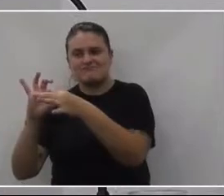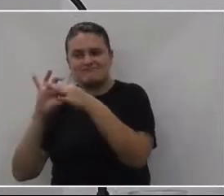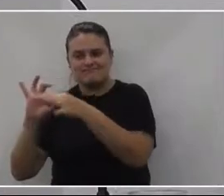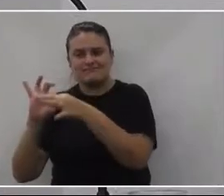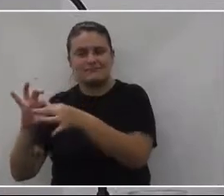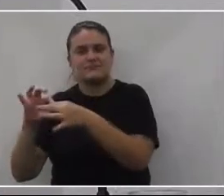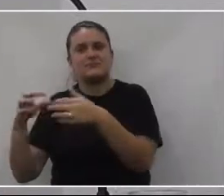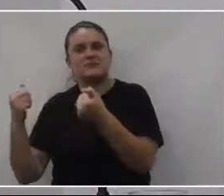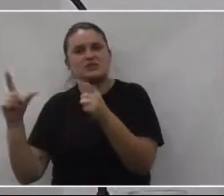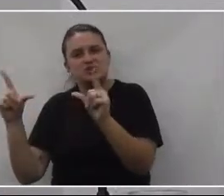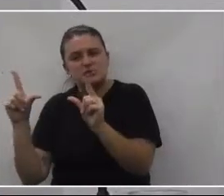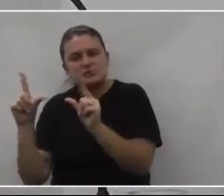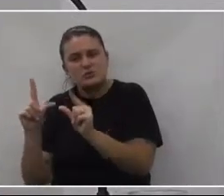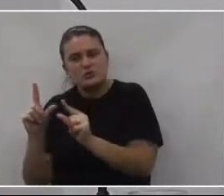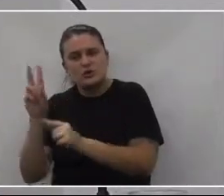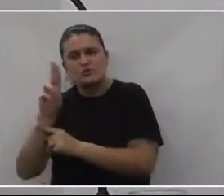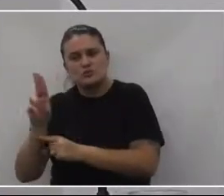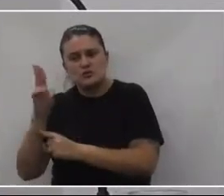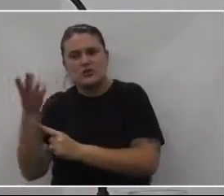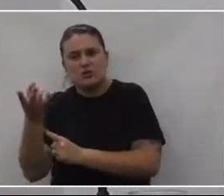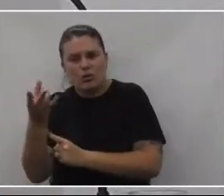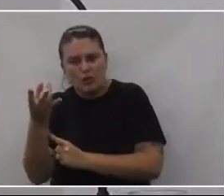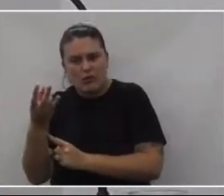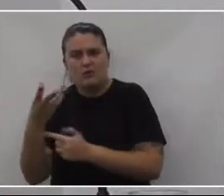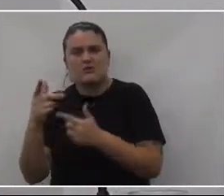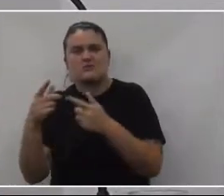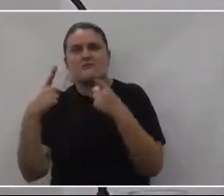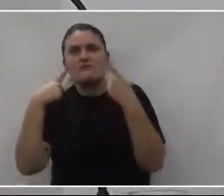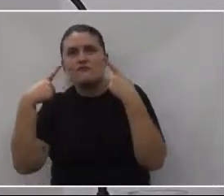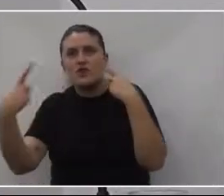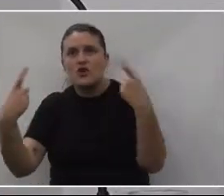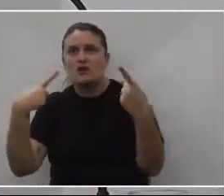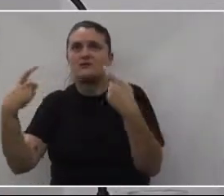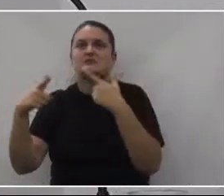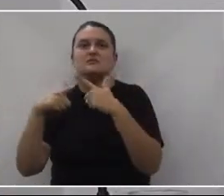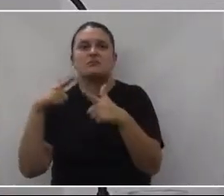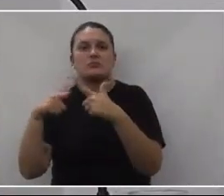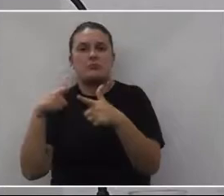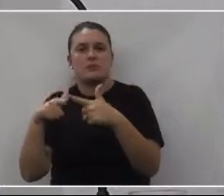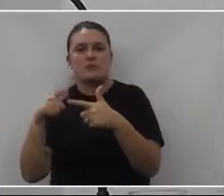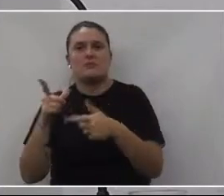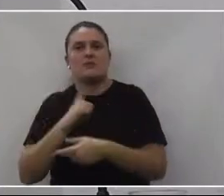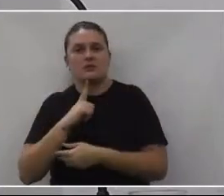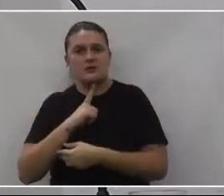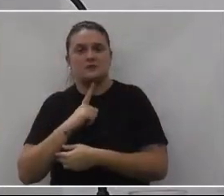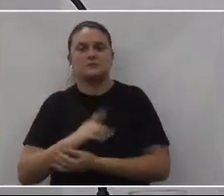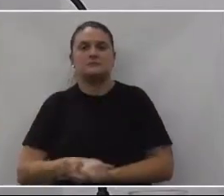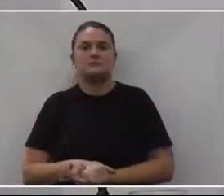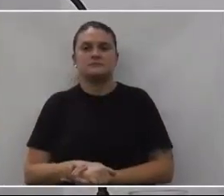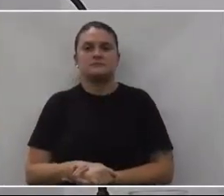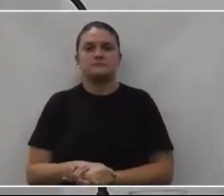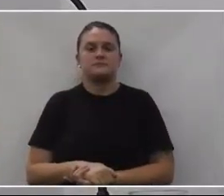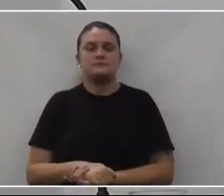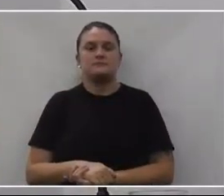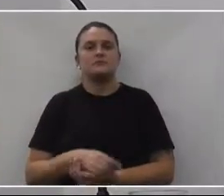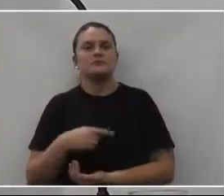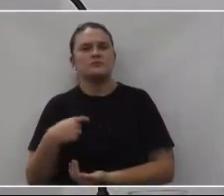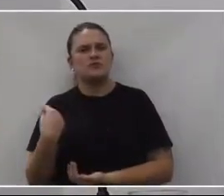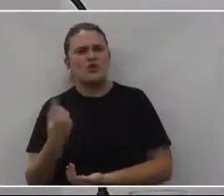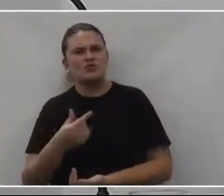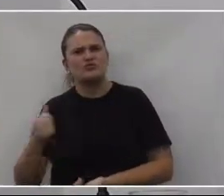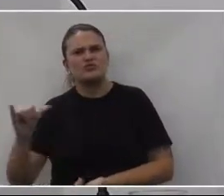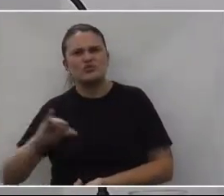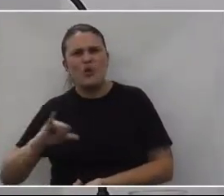que possamos reduzir os efeitos e a ação maléfica das drogas em União da Vitória. Nós sofremos